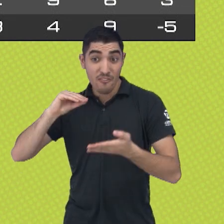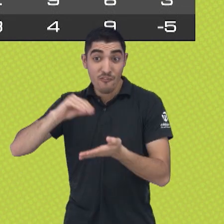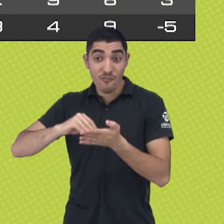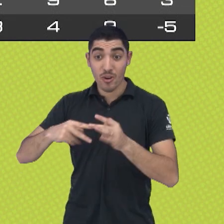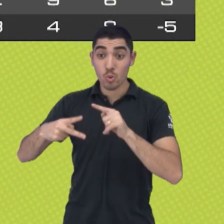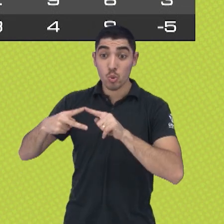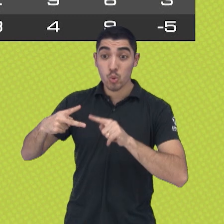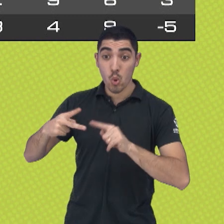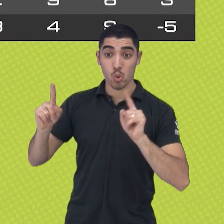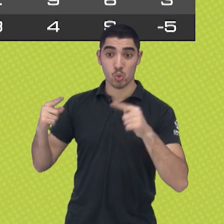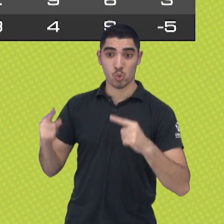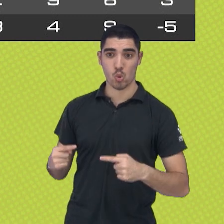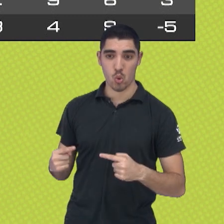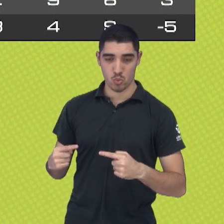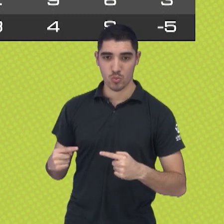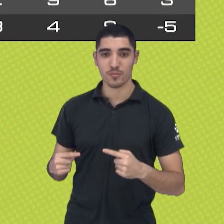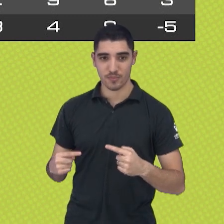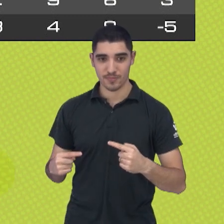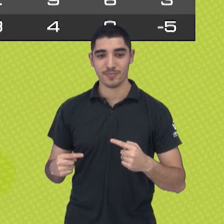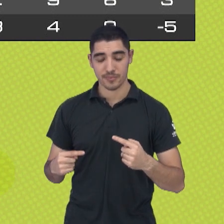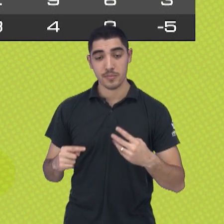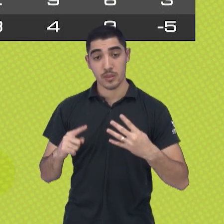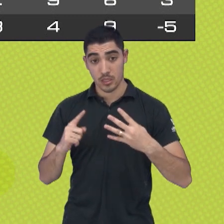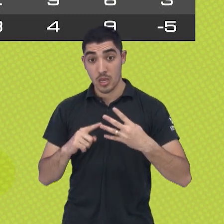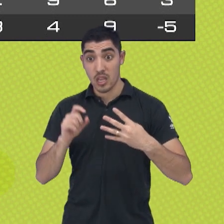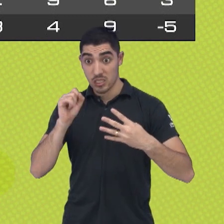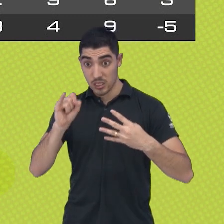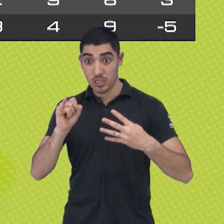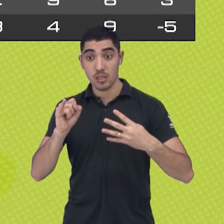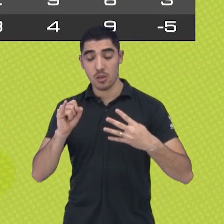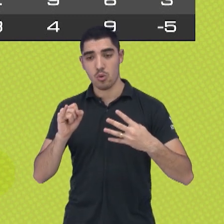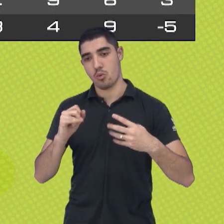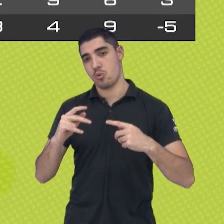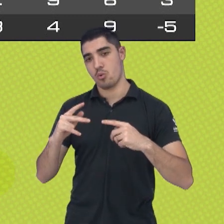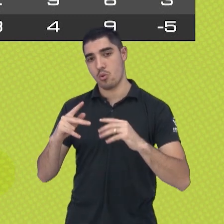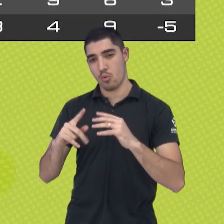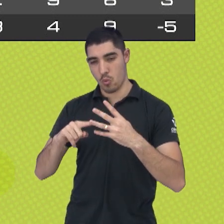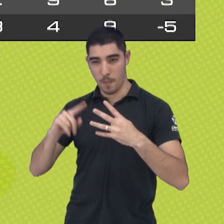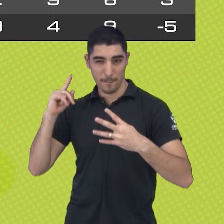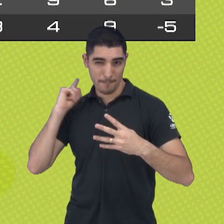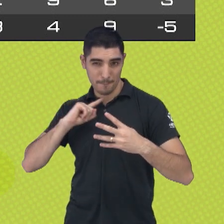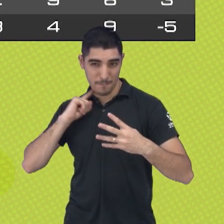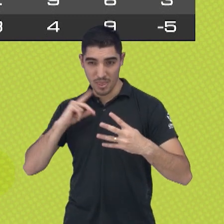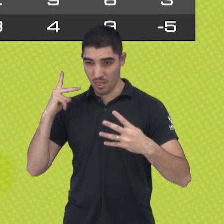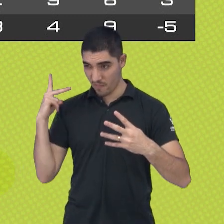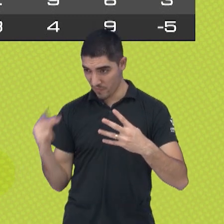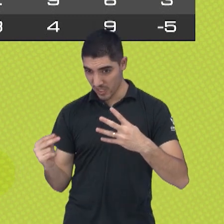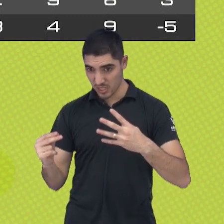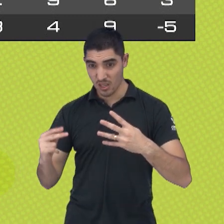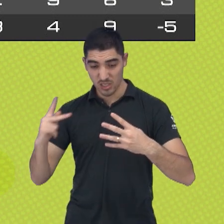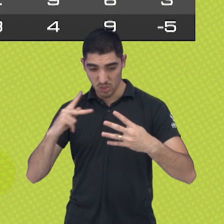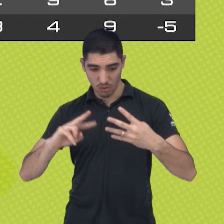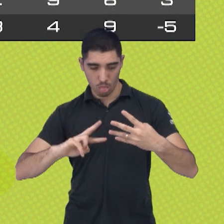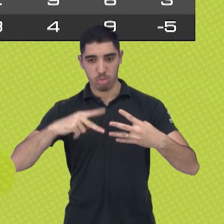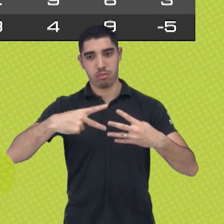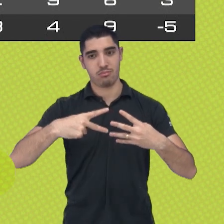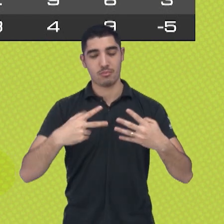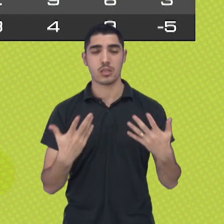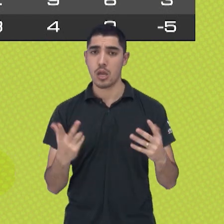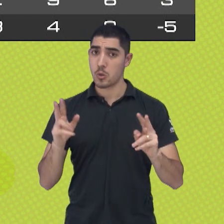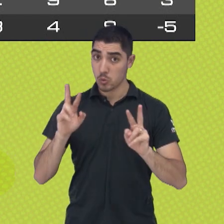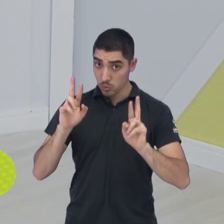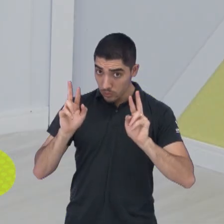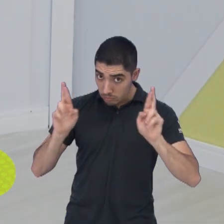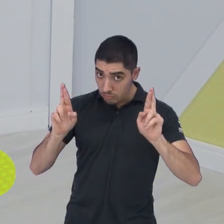as 2, inclusive uma contra o São José, vai passar os meninos aqui da nossa cidade. Mas vamos torcer, o São José tá bem demais, é o